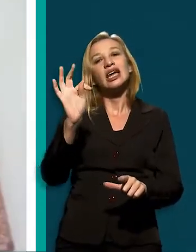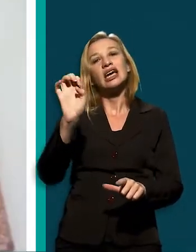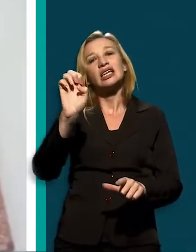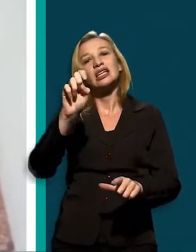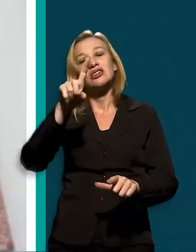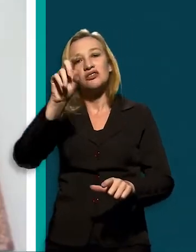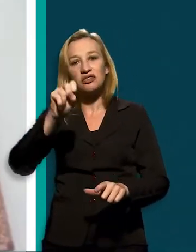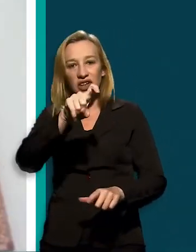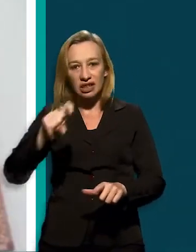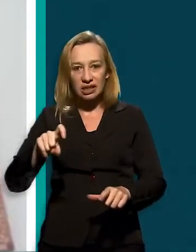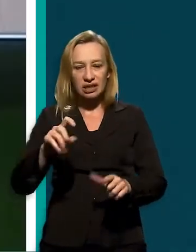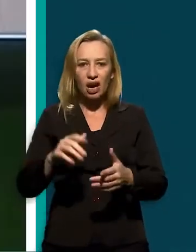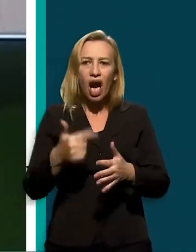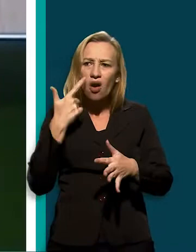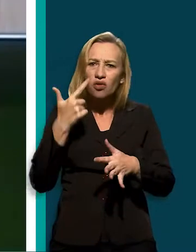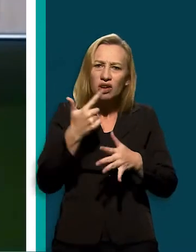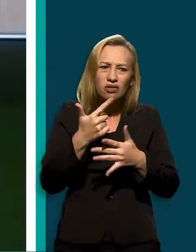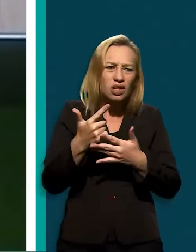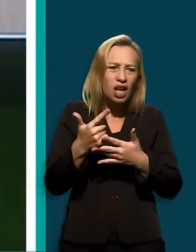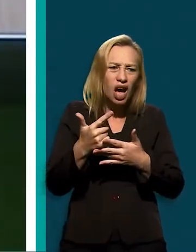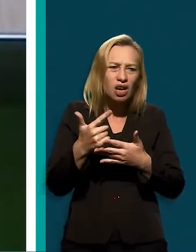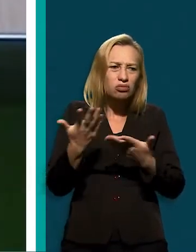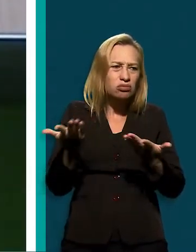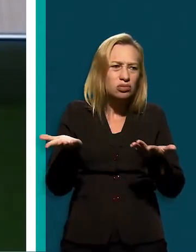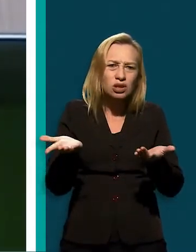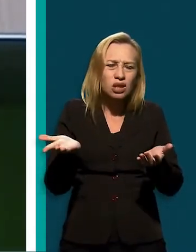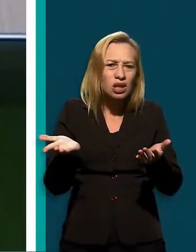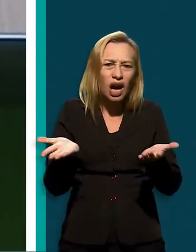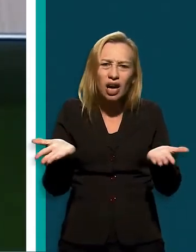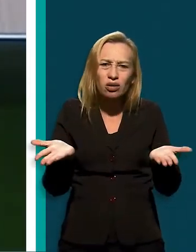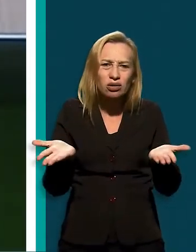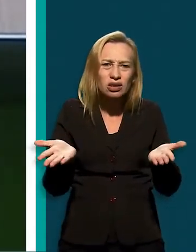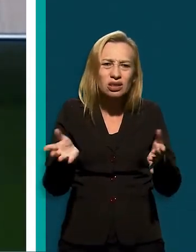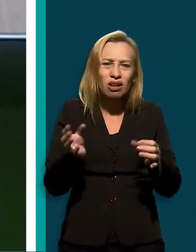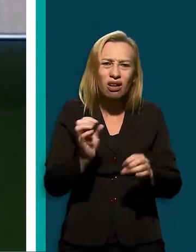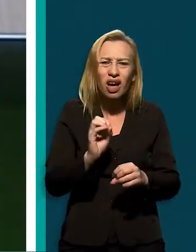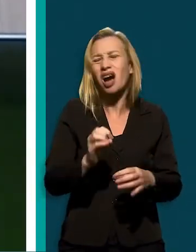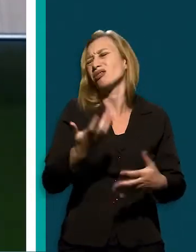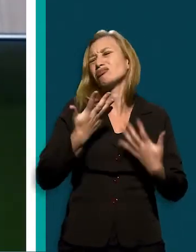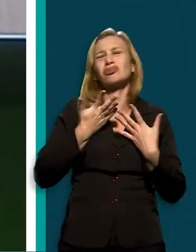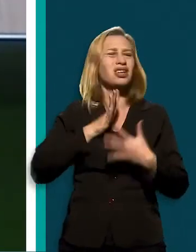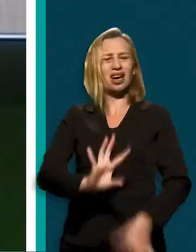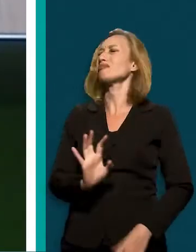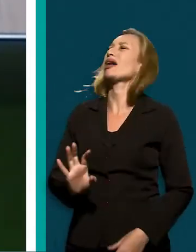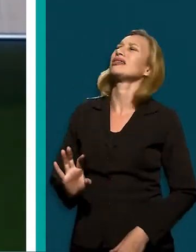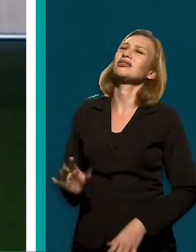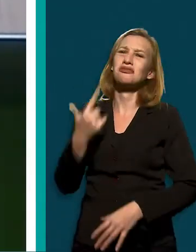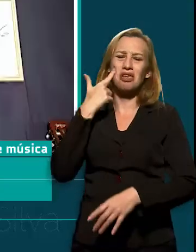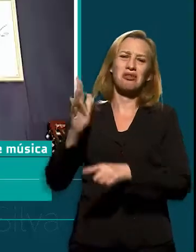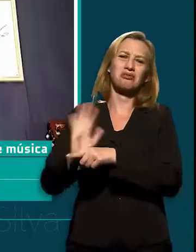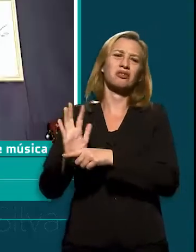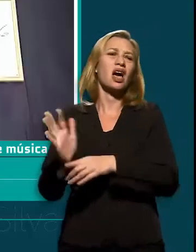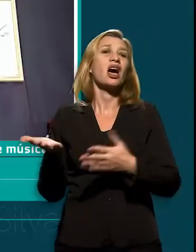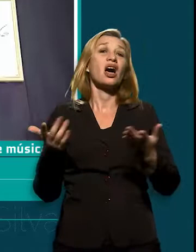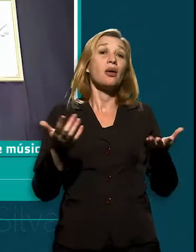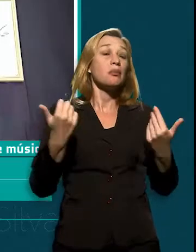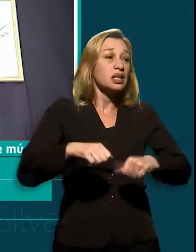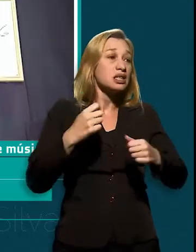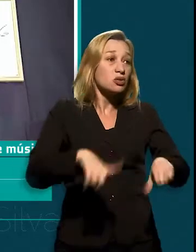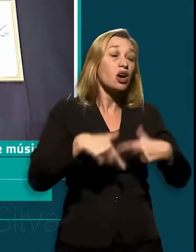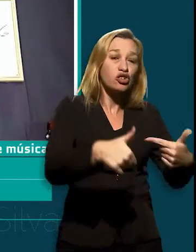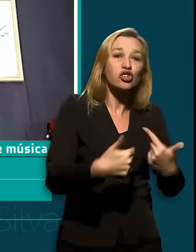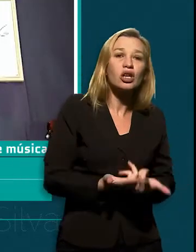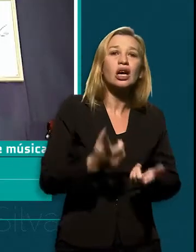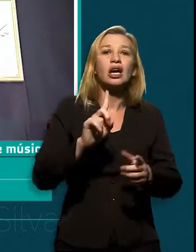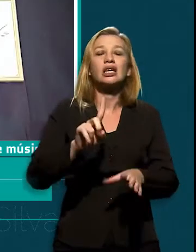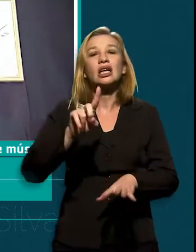Depois eu não suportei mais. Falei, gente, não tem mais. A Netflix tá muito lenta. Não aguento mais Netflix. Então, tá na hora de